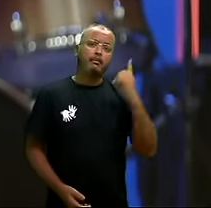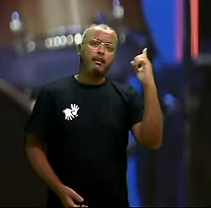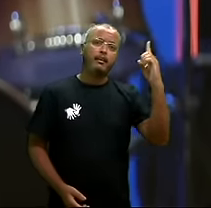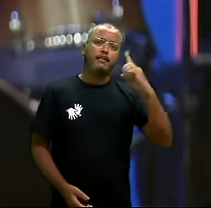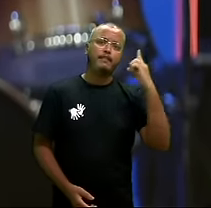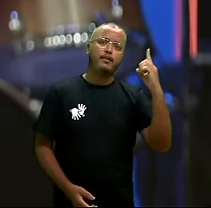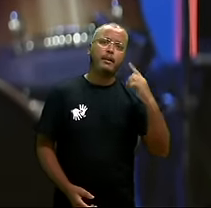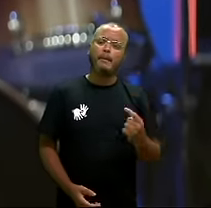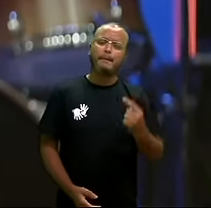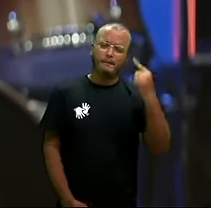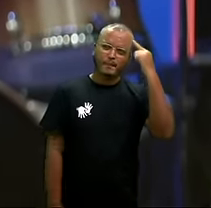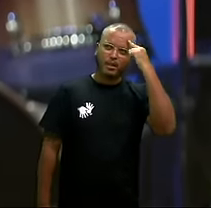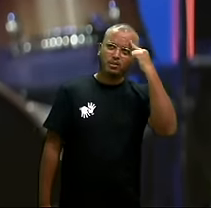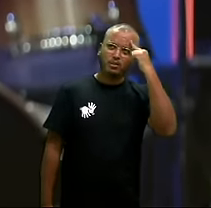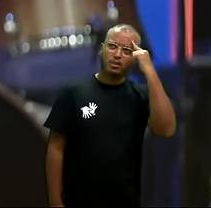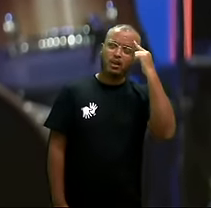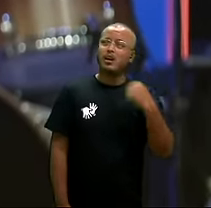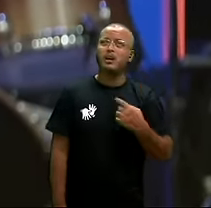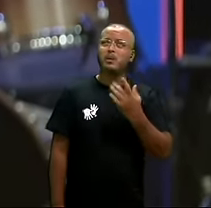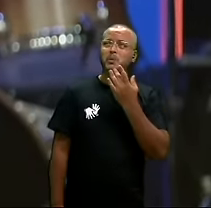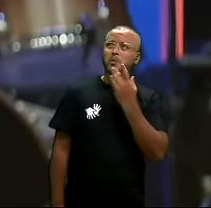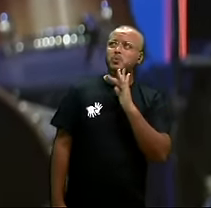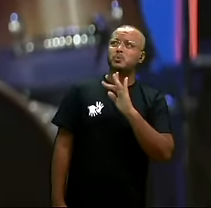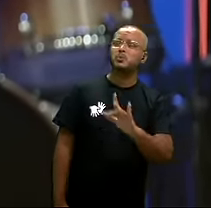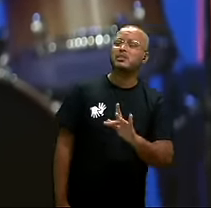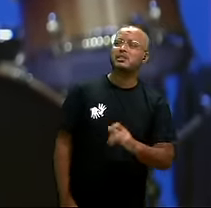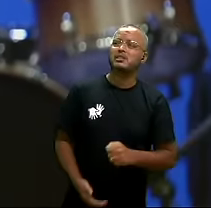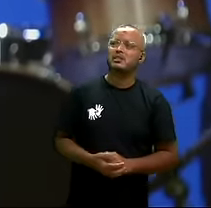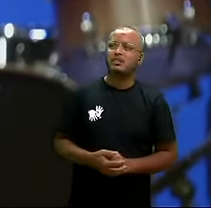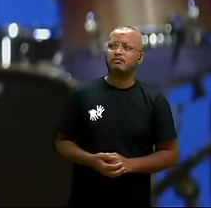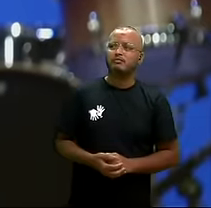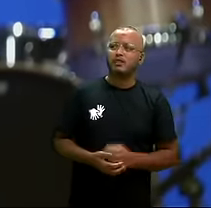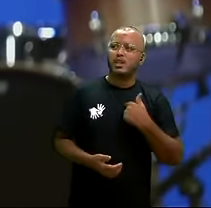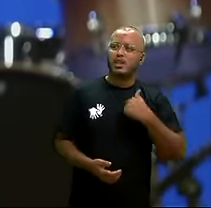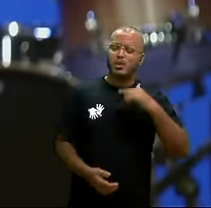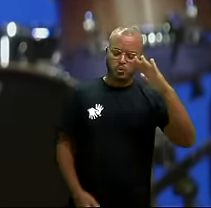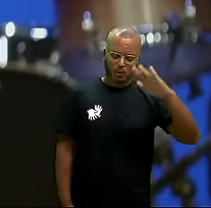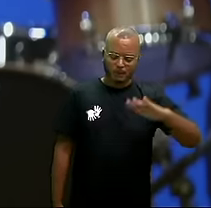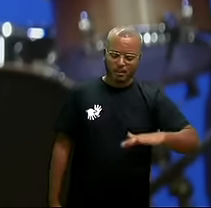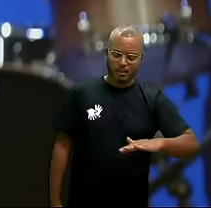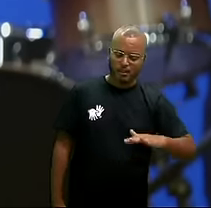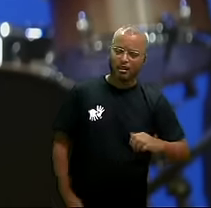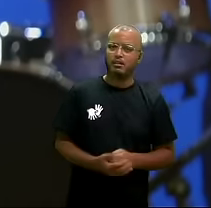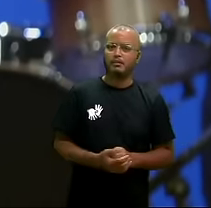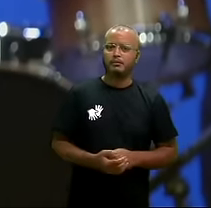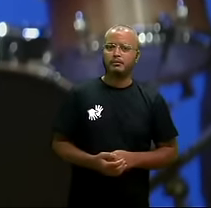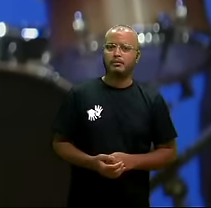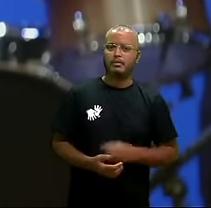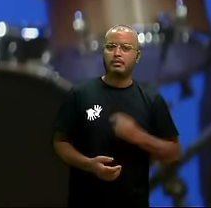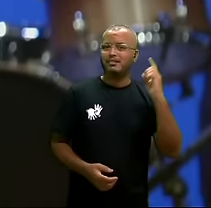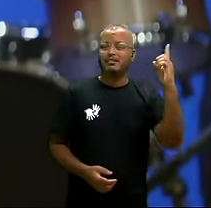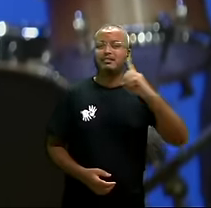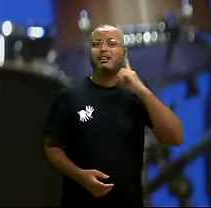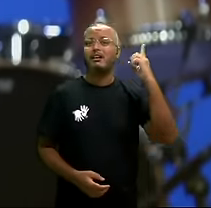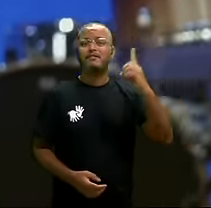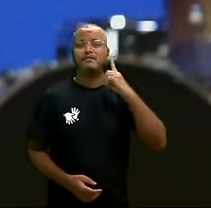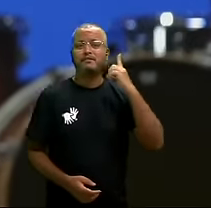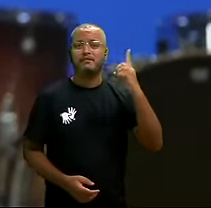ferrugem. Não tem um versículo. Tá claro para Davi que é questão de segundos para ele derrubar aquele